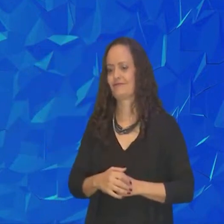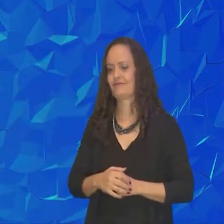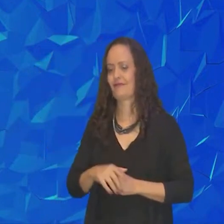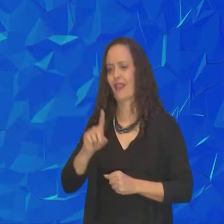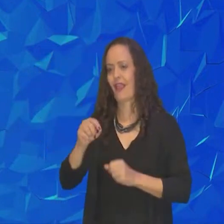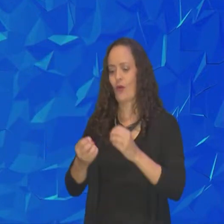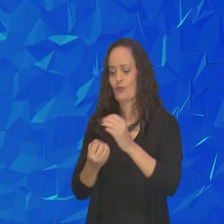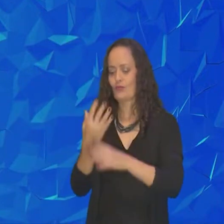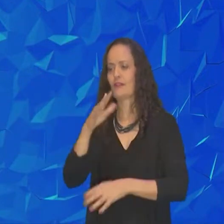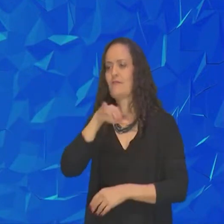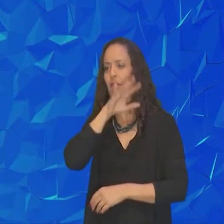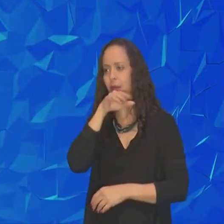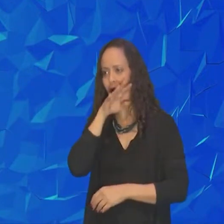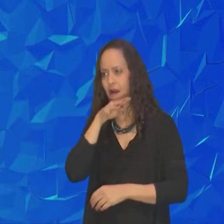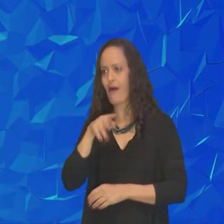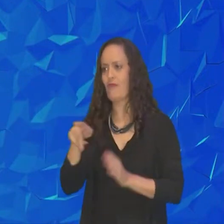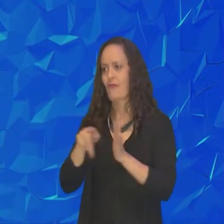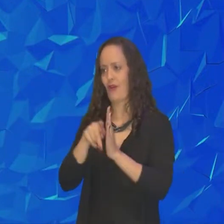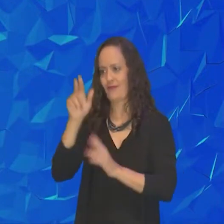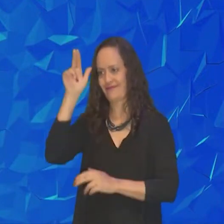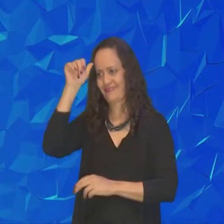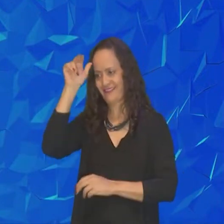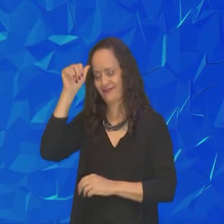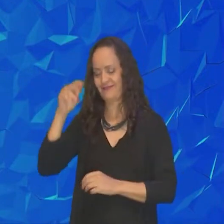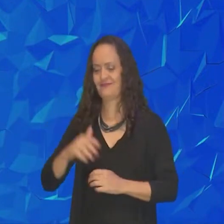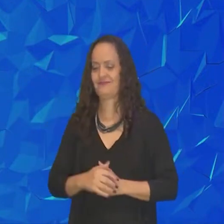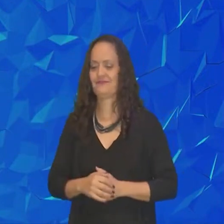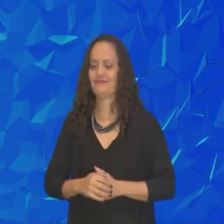cria de animal de cargas.